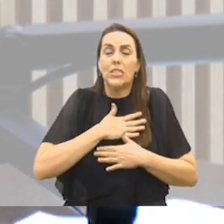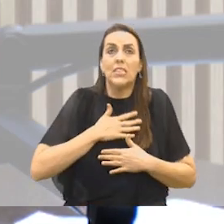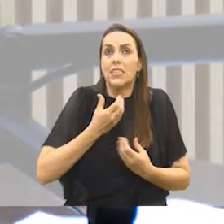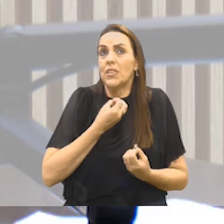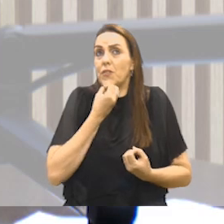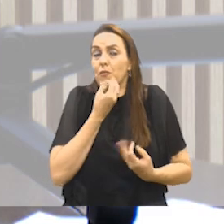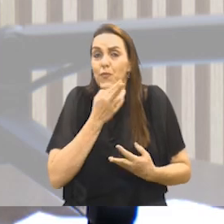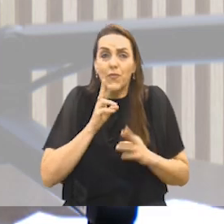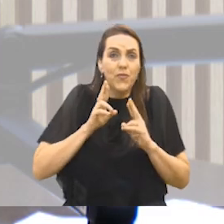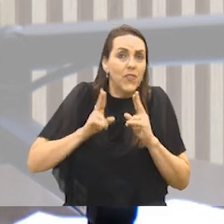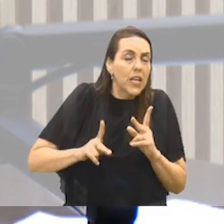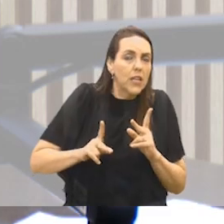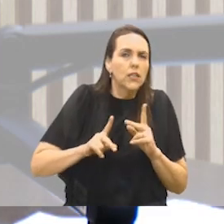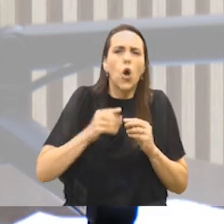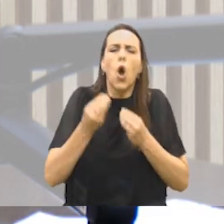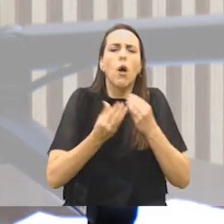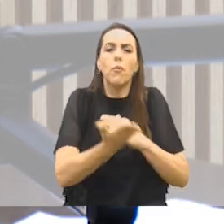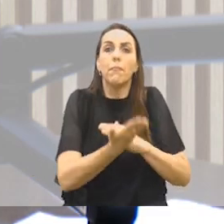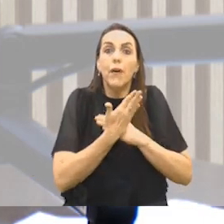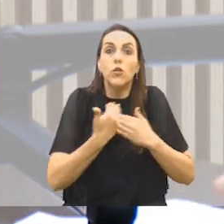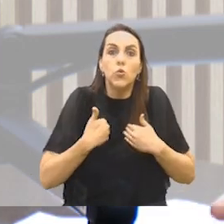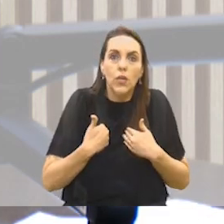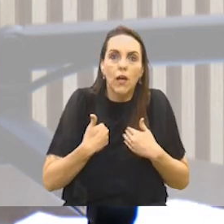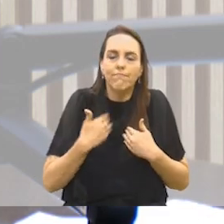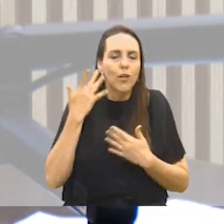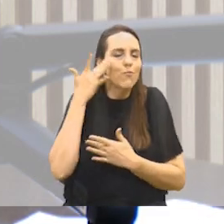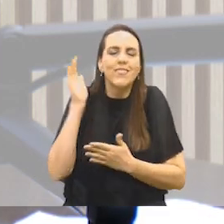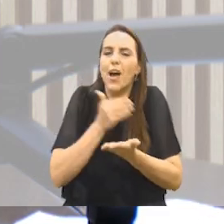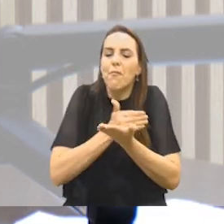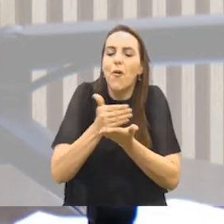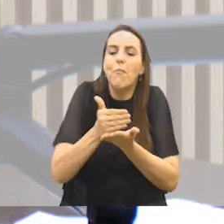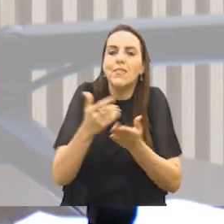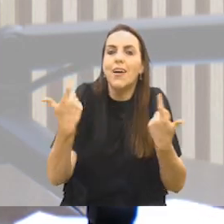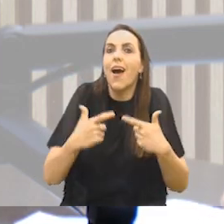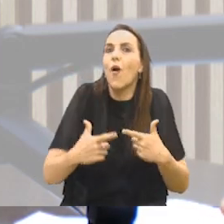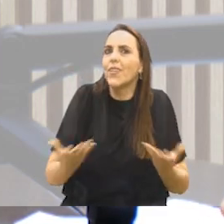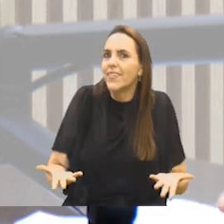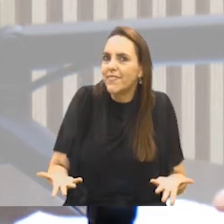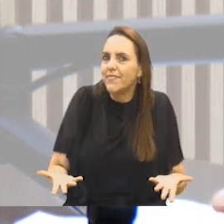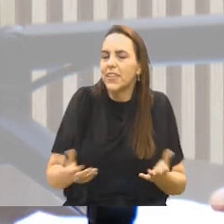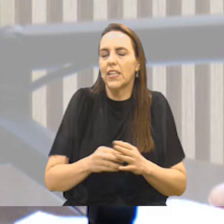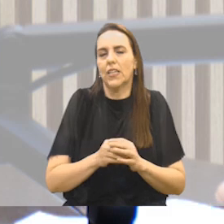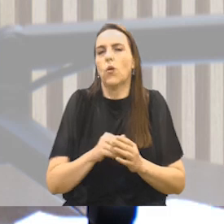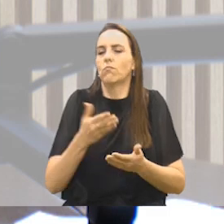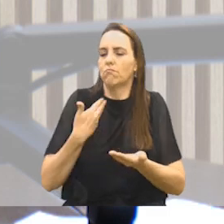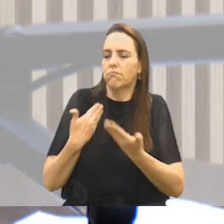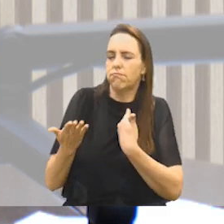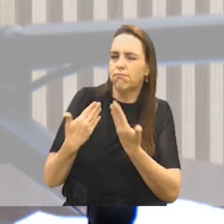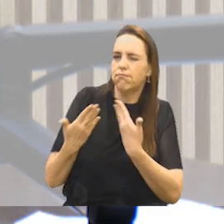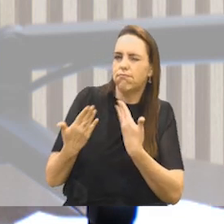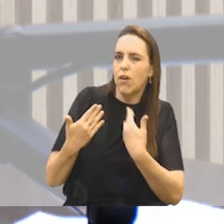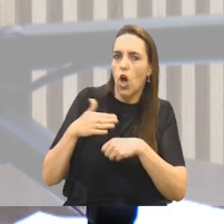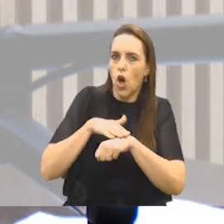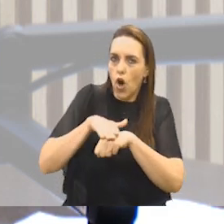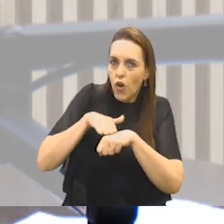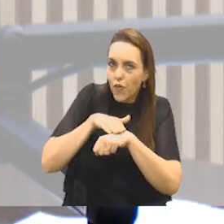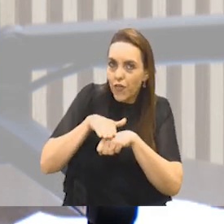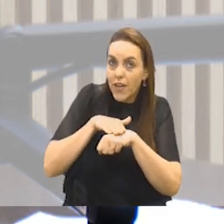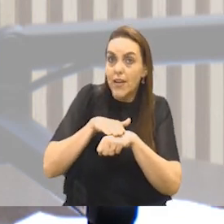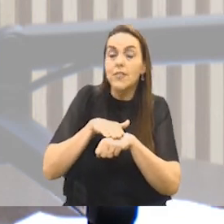não tá como eu gostaria que fosse. Como que tu pode me ajudar? Elas não sabem por onde começar. Então, através